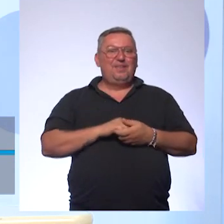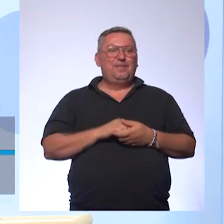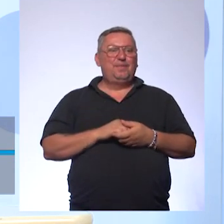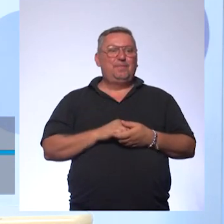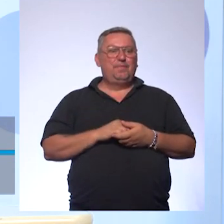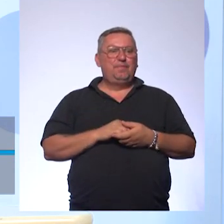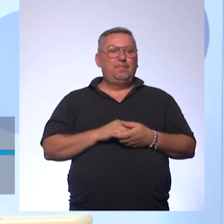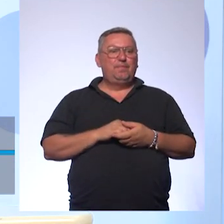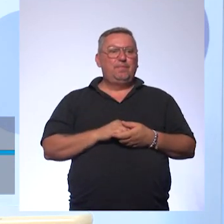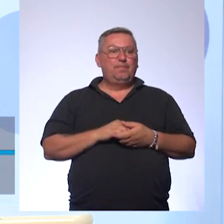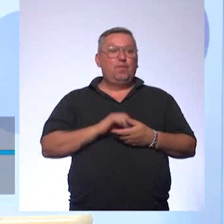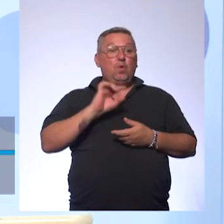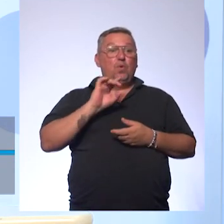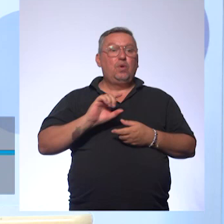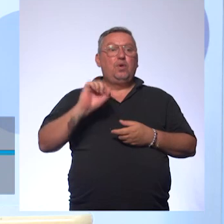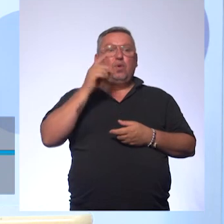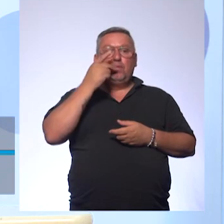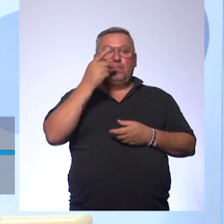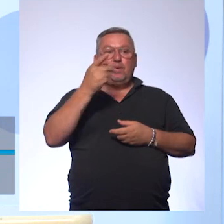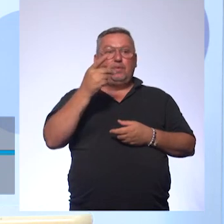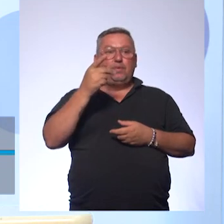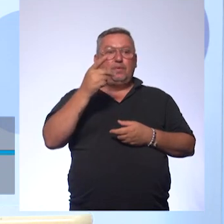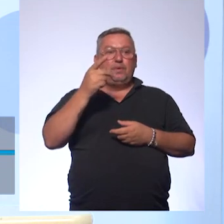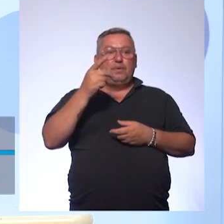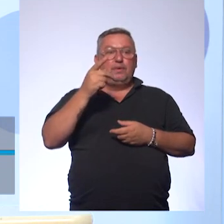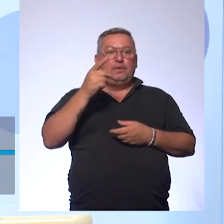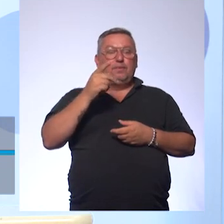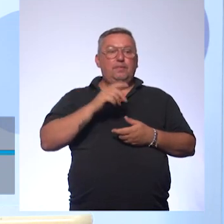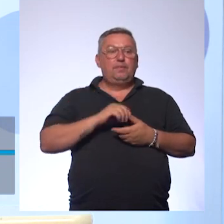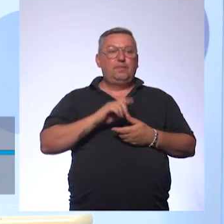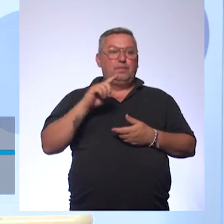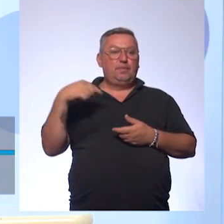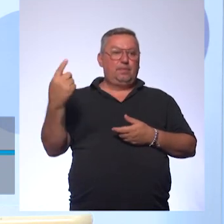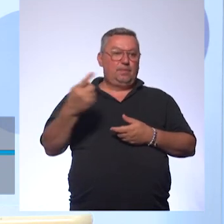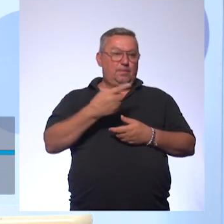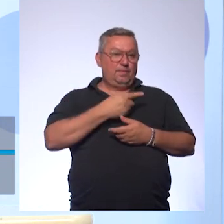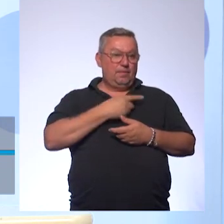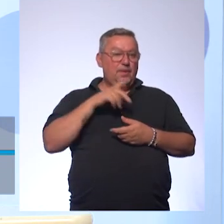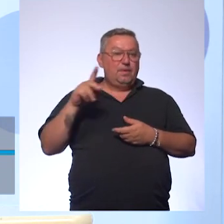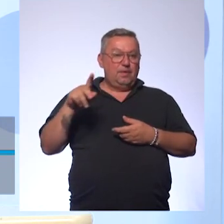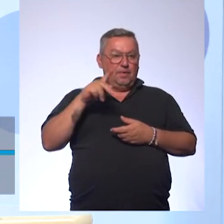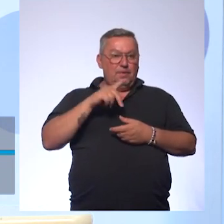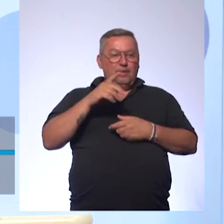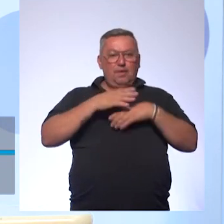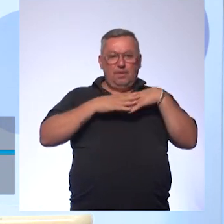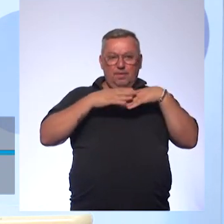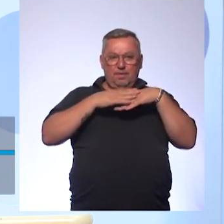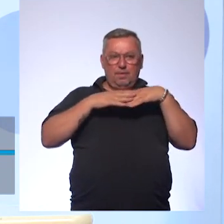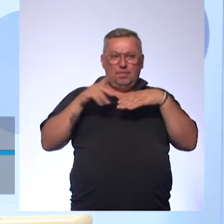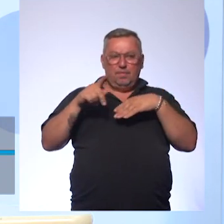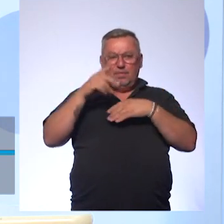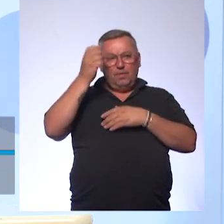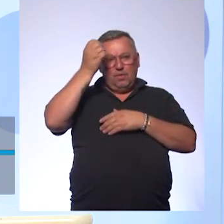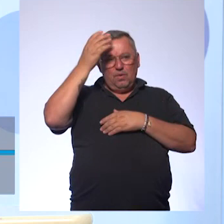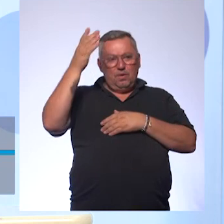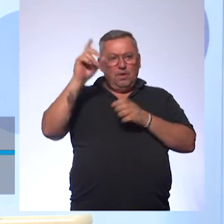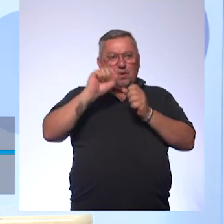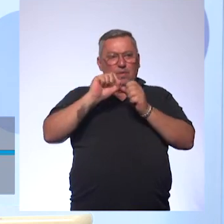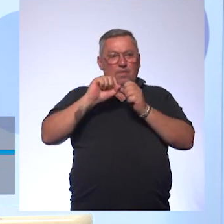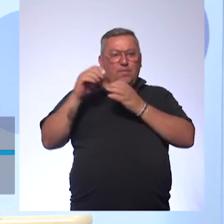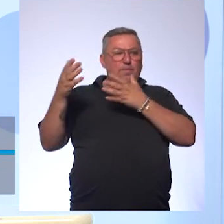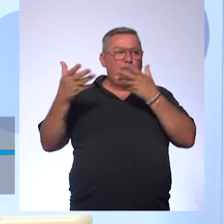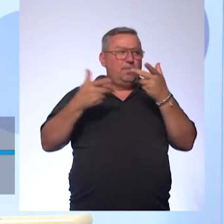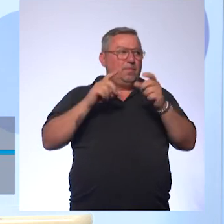sempre com a gente, todas as séries. São meus vizinhos lá no Itaim. Leste 2, né? Sim, Leste 2. Meus vizinhos lá. Resposta da aluna Isabel do 8º